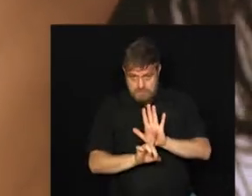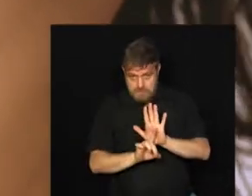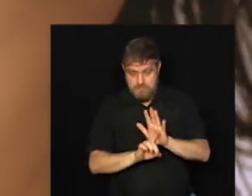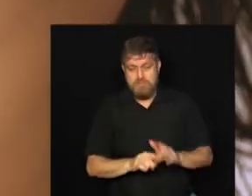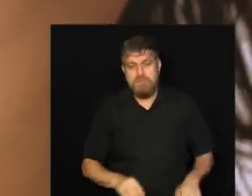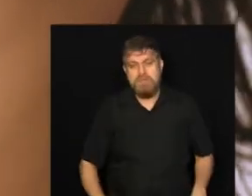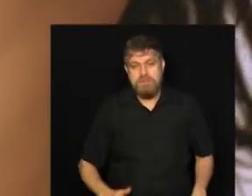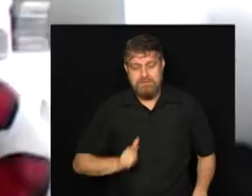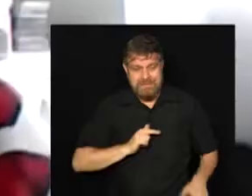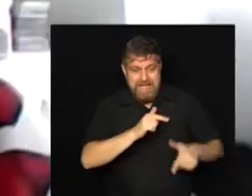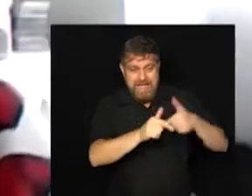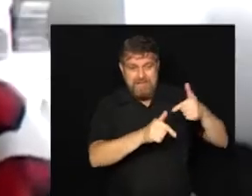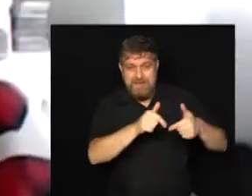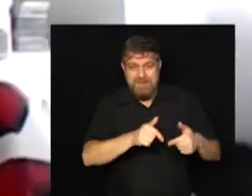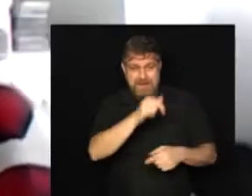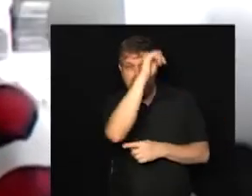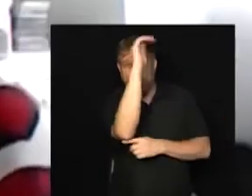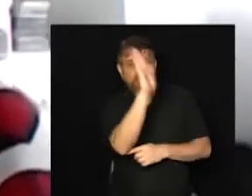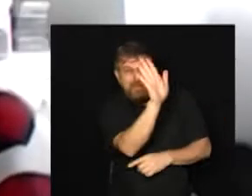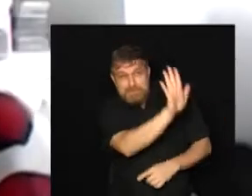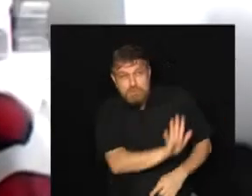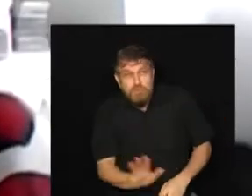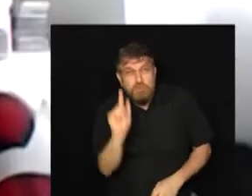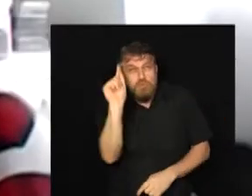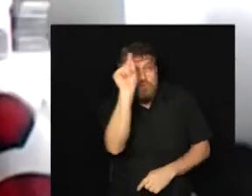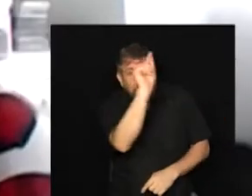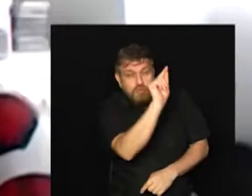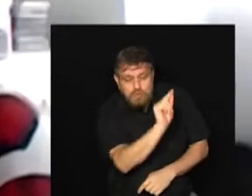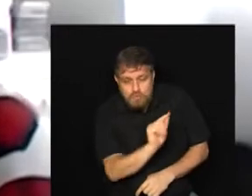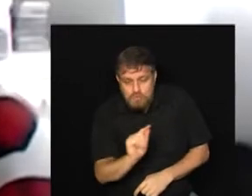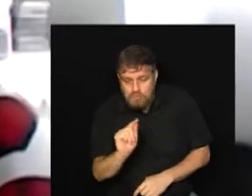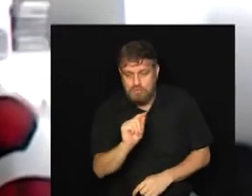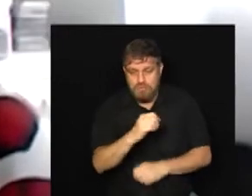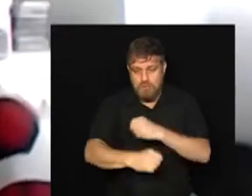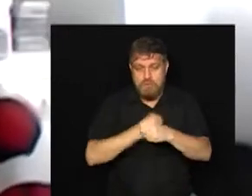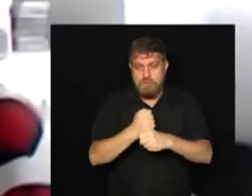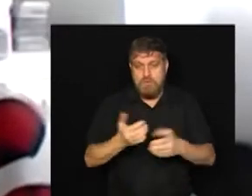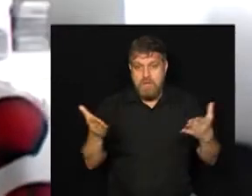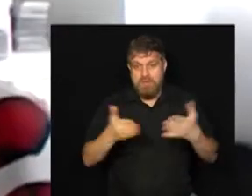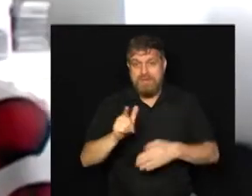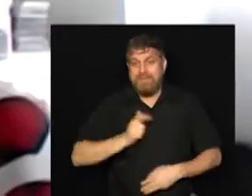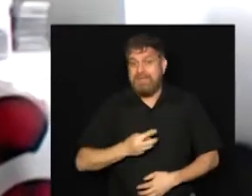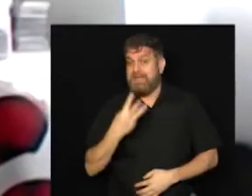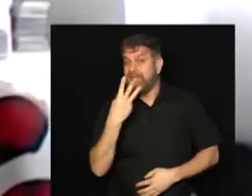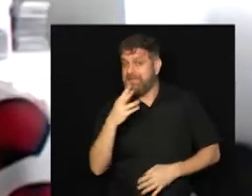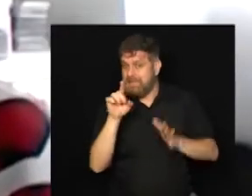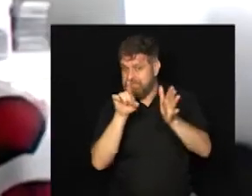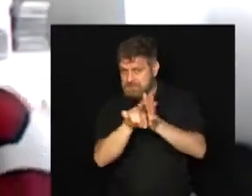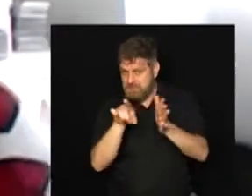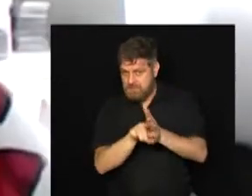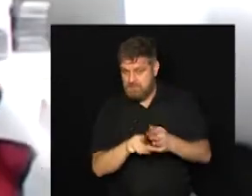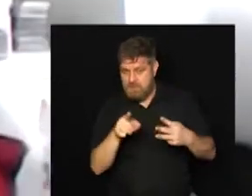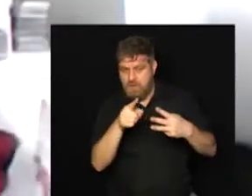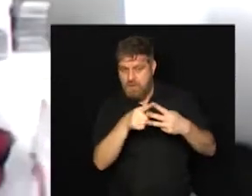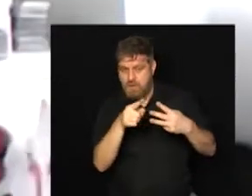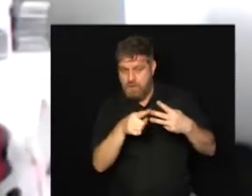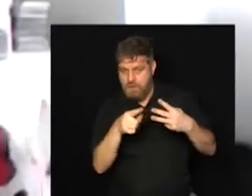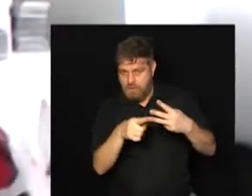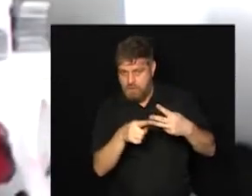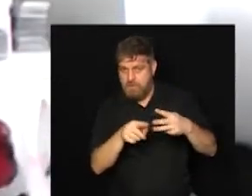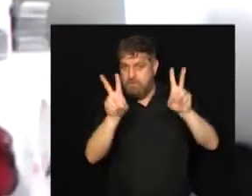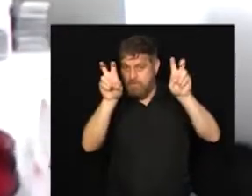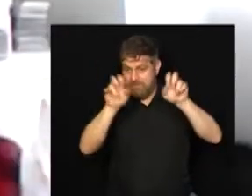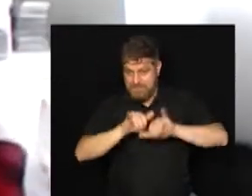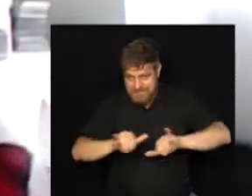FEMAMA, que trabalha no Brasil inteiro, esse ano ela está trabalhando com 3 perguntas. É esse o mote da